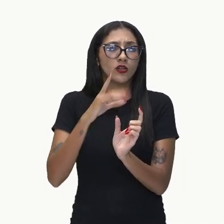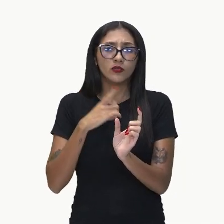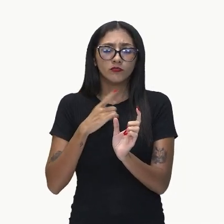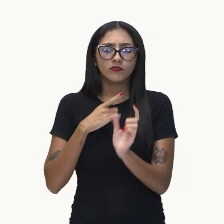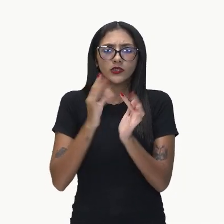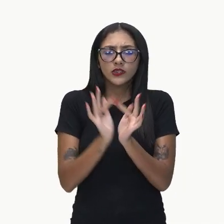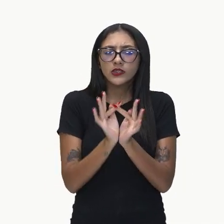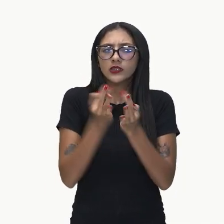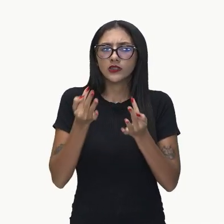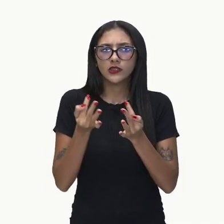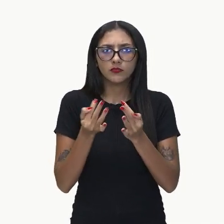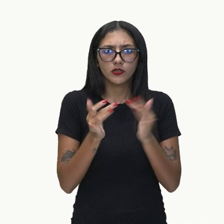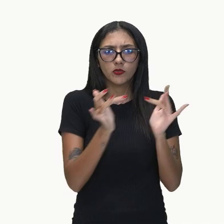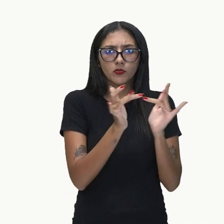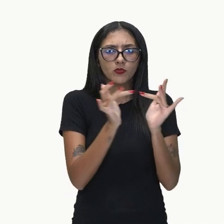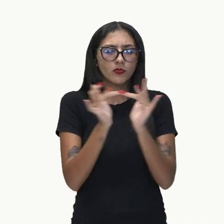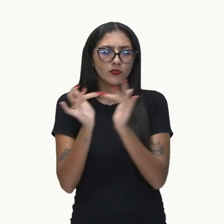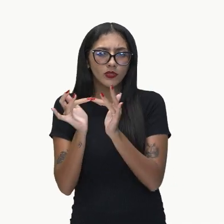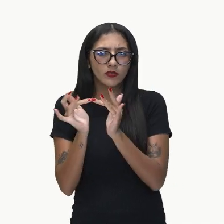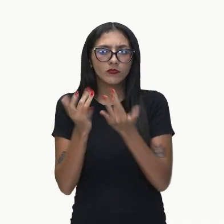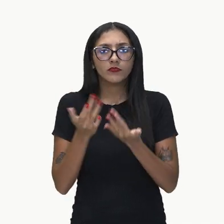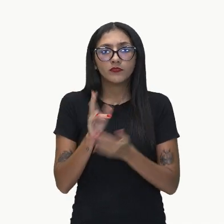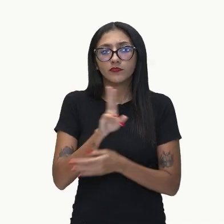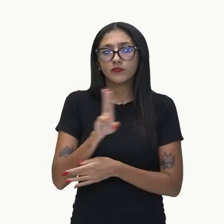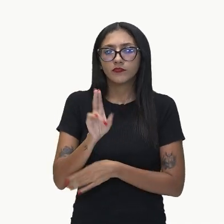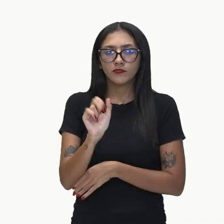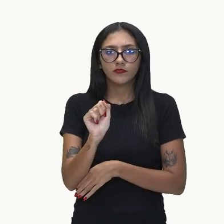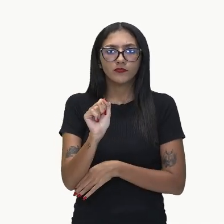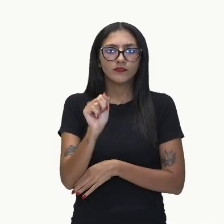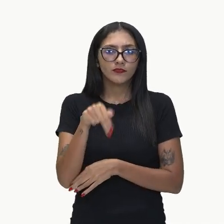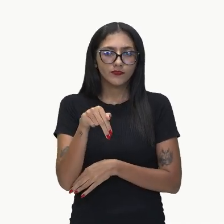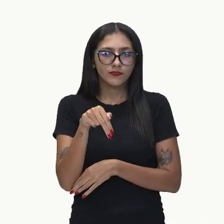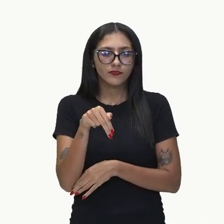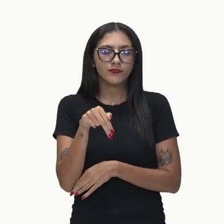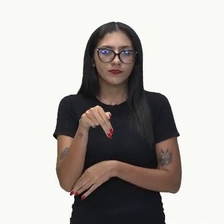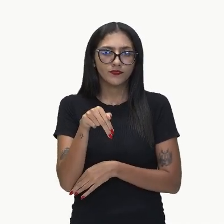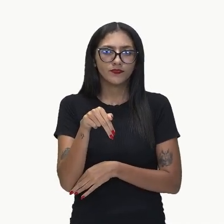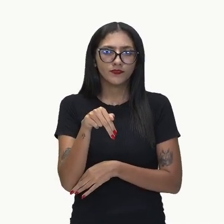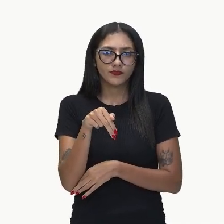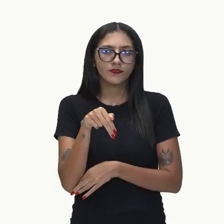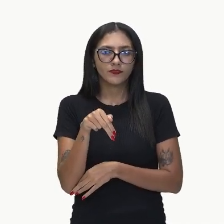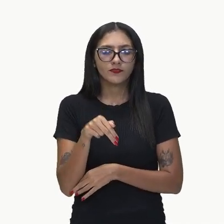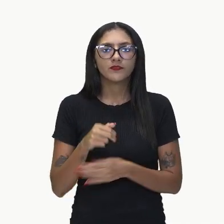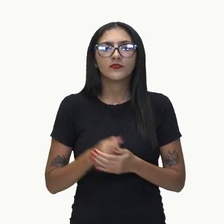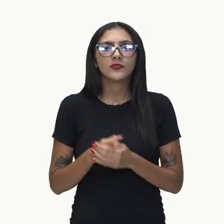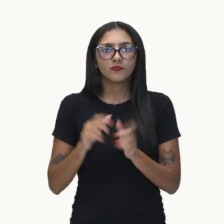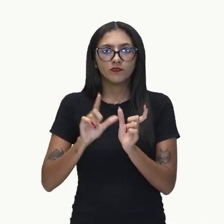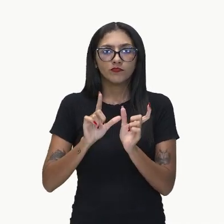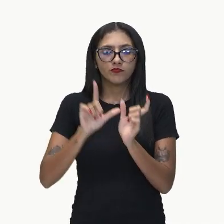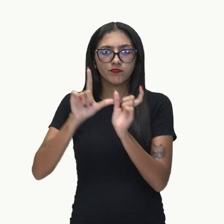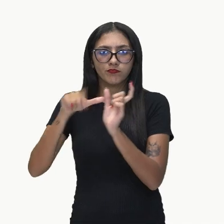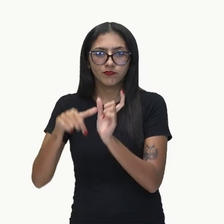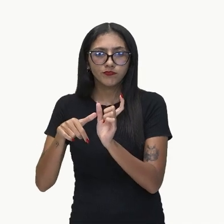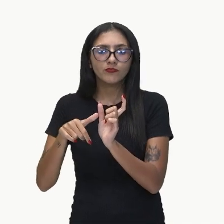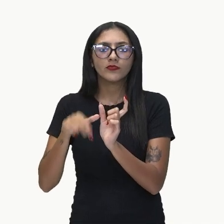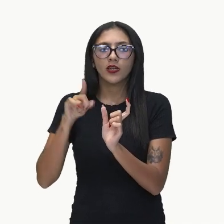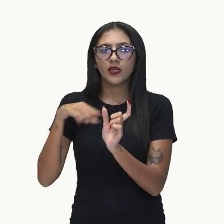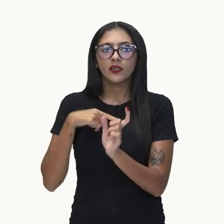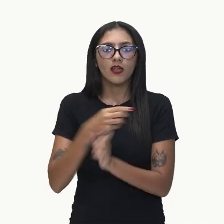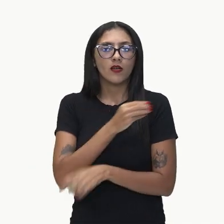os carbonos. Então, o infixo é o an. Tá aqui. E como ele é um